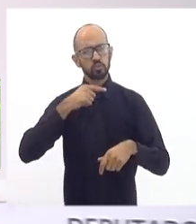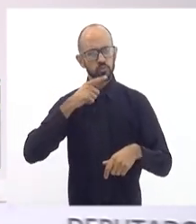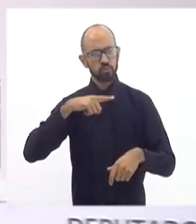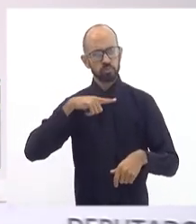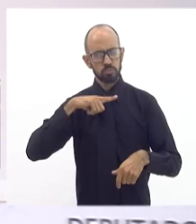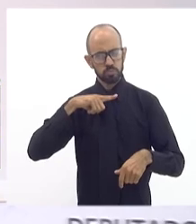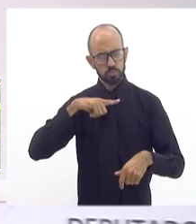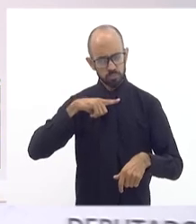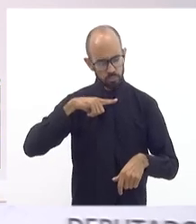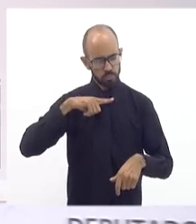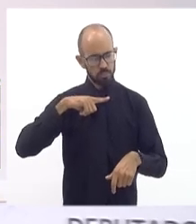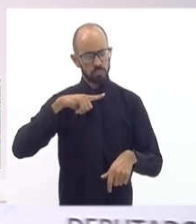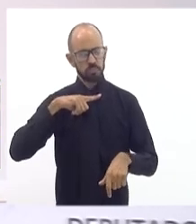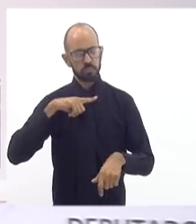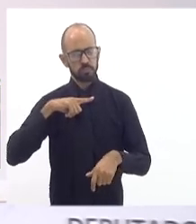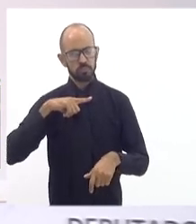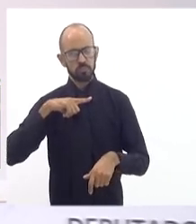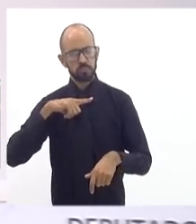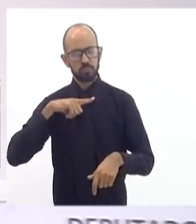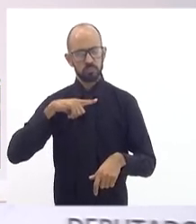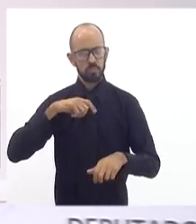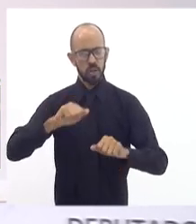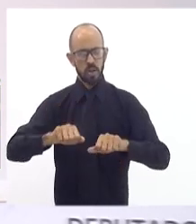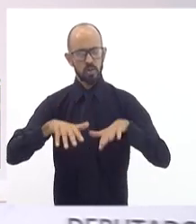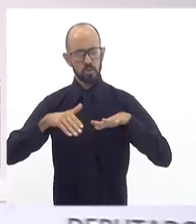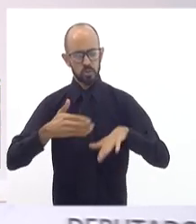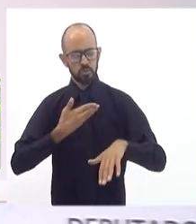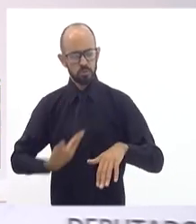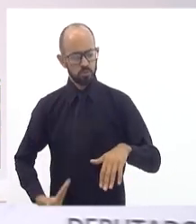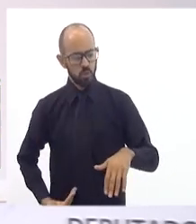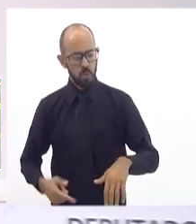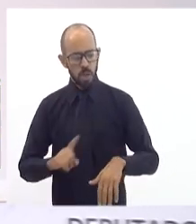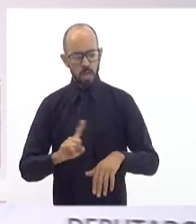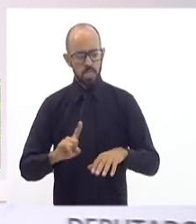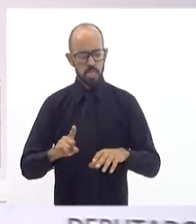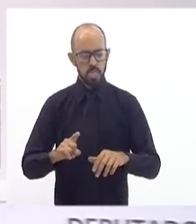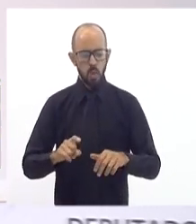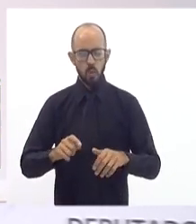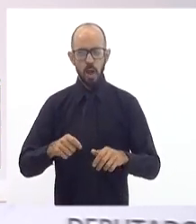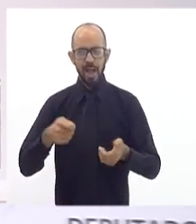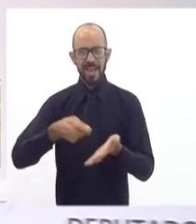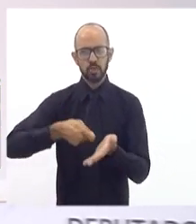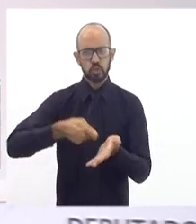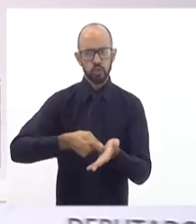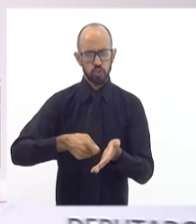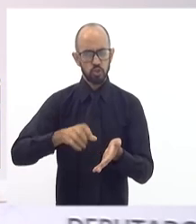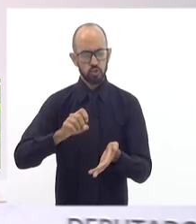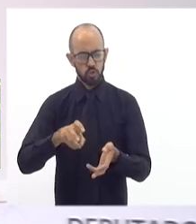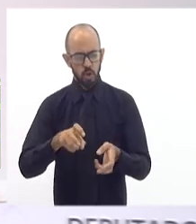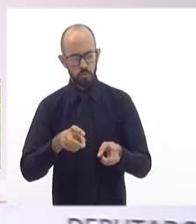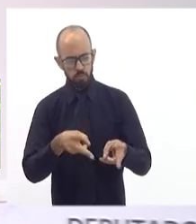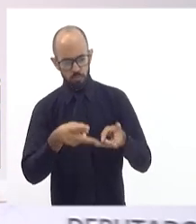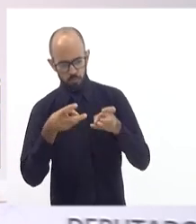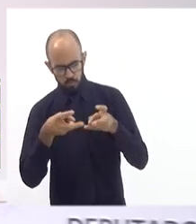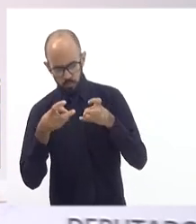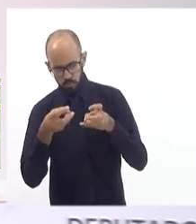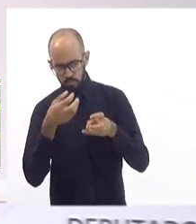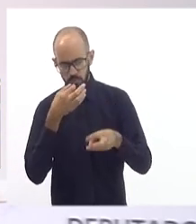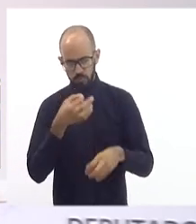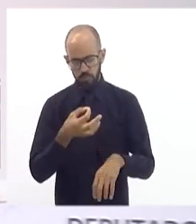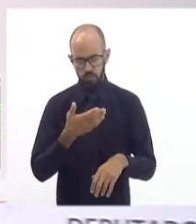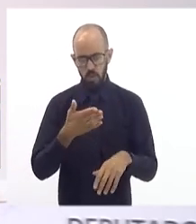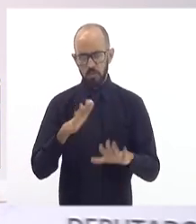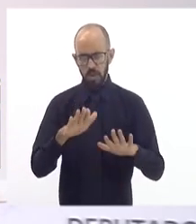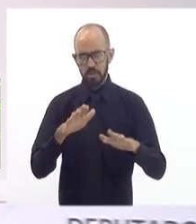em audiência pública não de libera ouvir mas evidentemente que os as senhoras e senhores